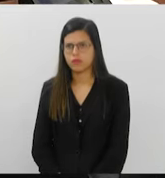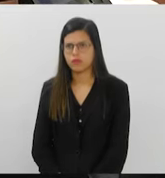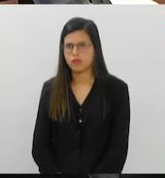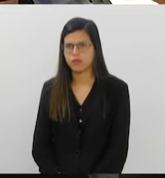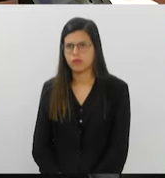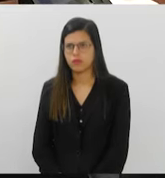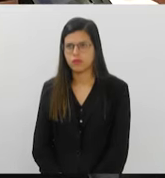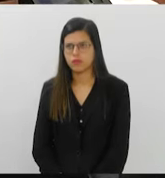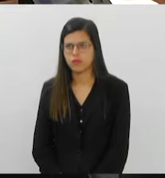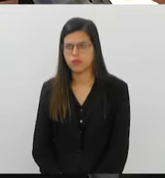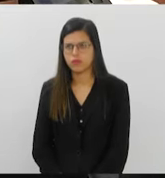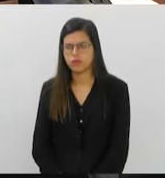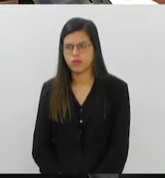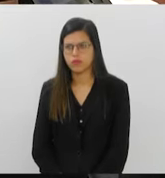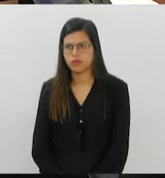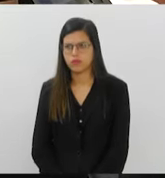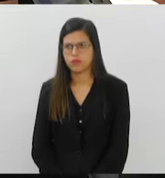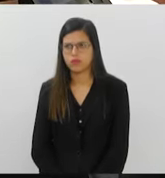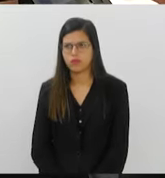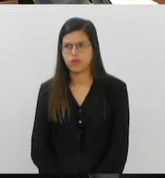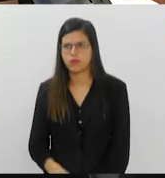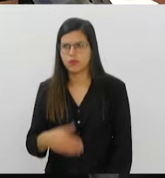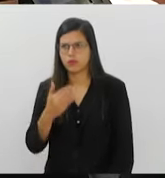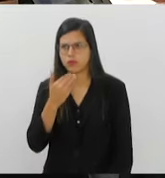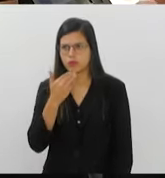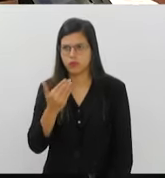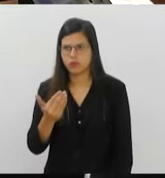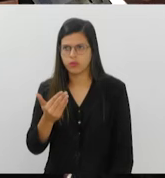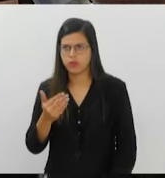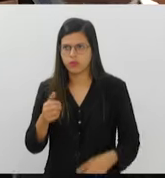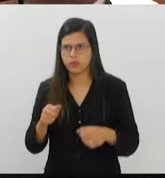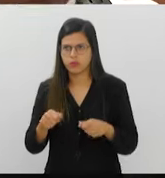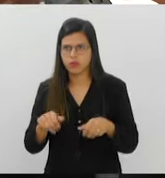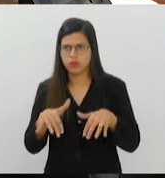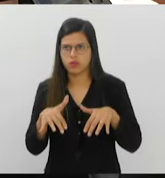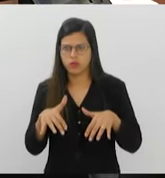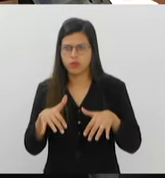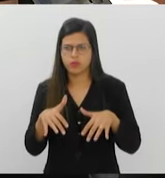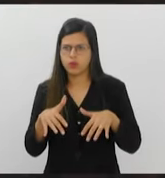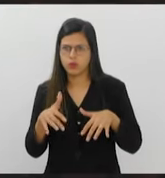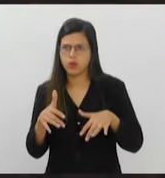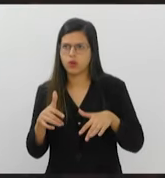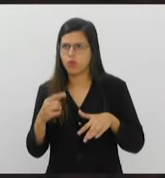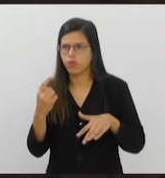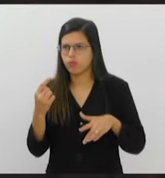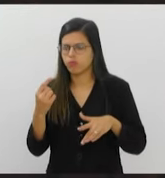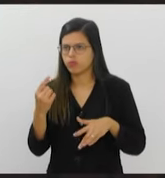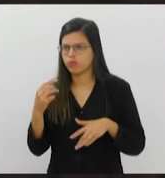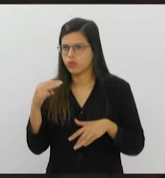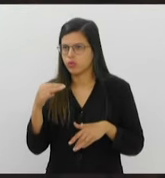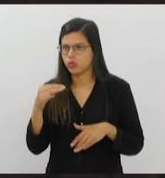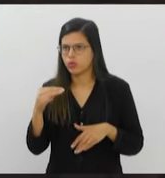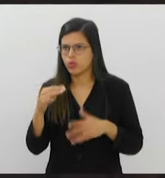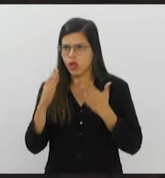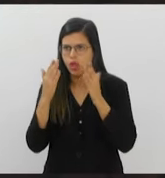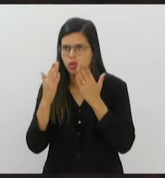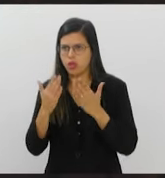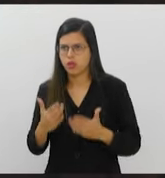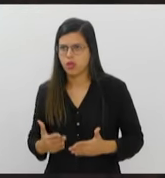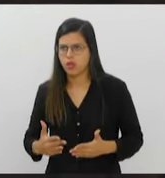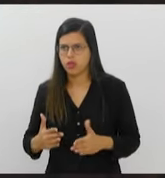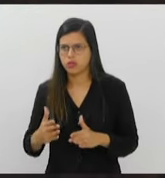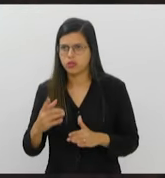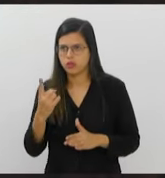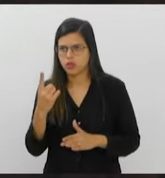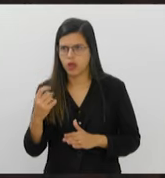Vou pedir a gentileza do plenário por um minutinho, só para a gente analisar de quem é a única emenda